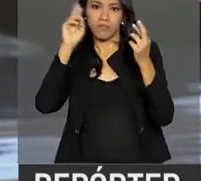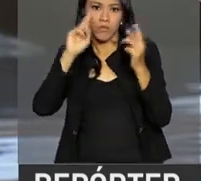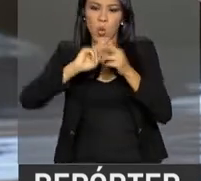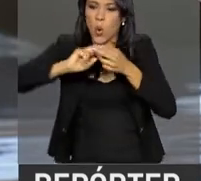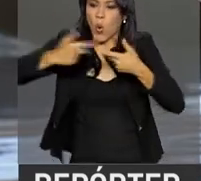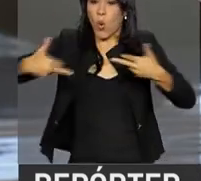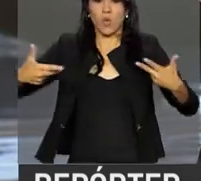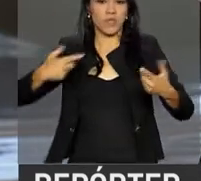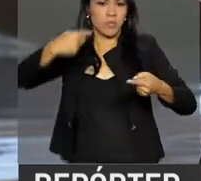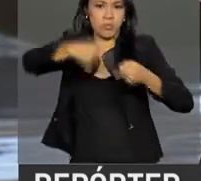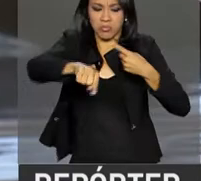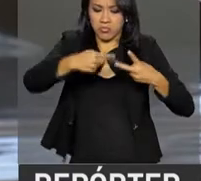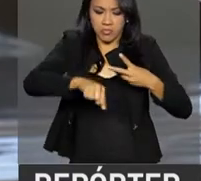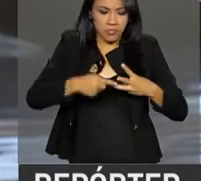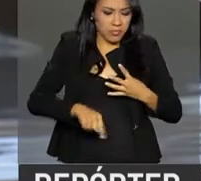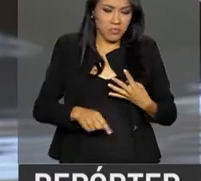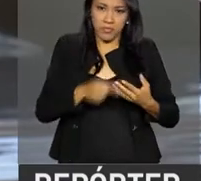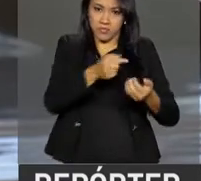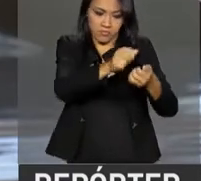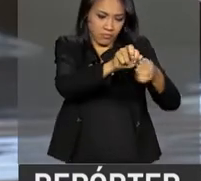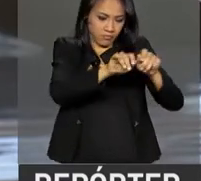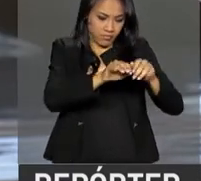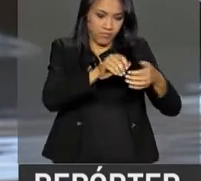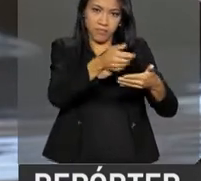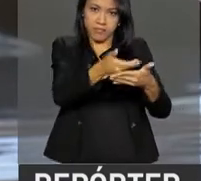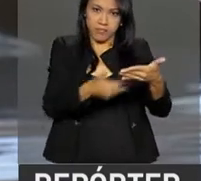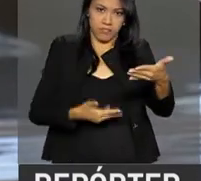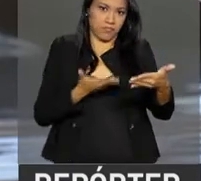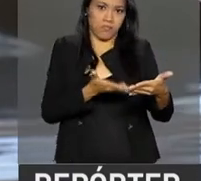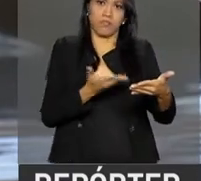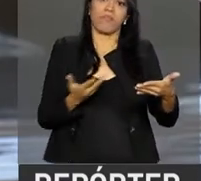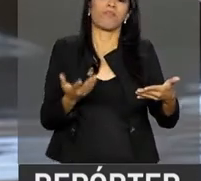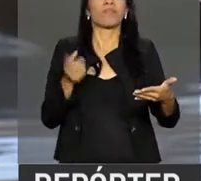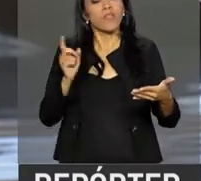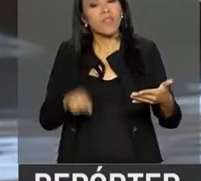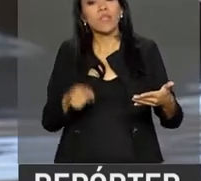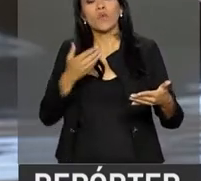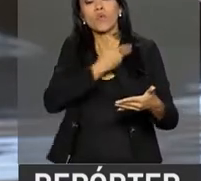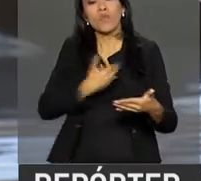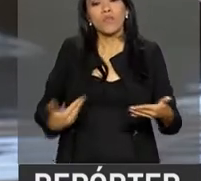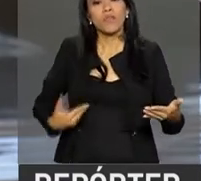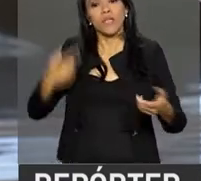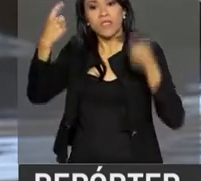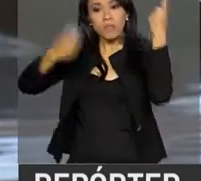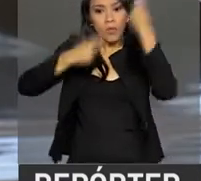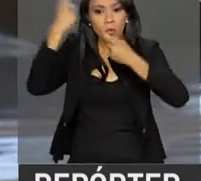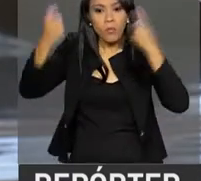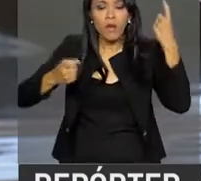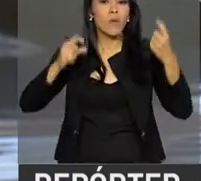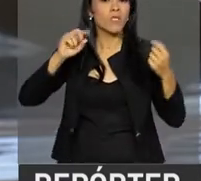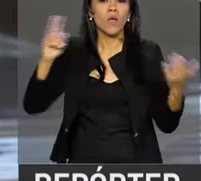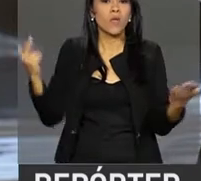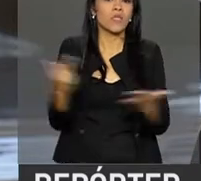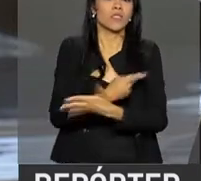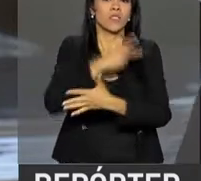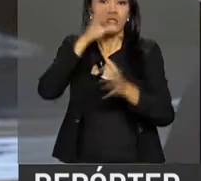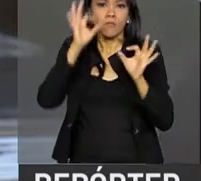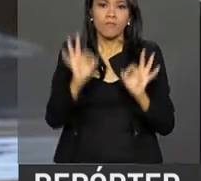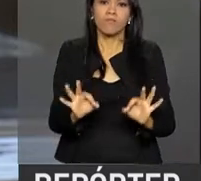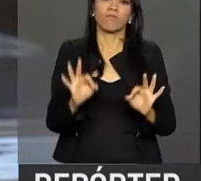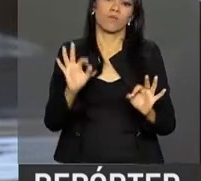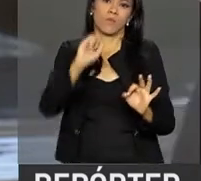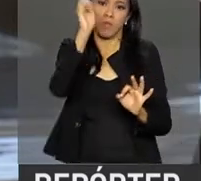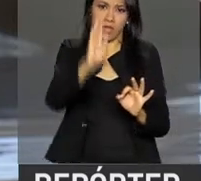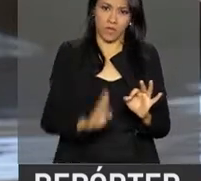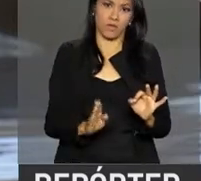assim o governo poderá se preocupar ainda mais em enfrentar os problemas reais do brasil depois da